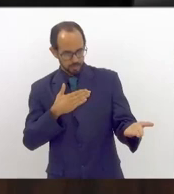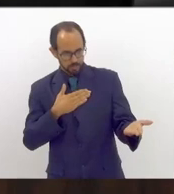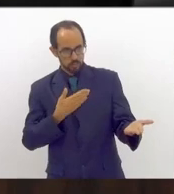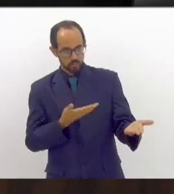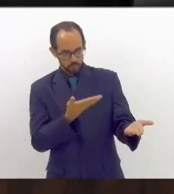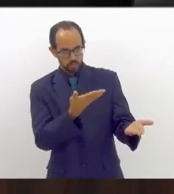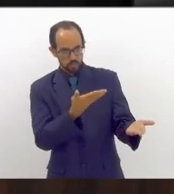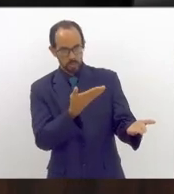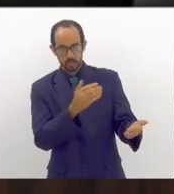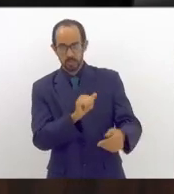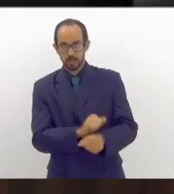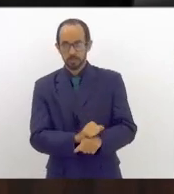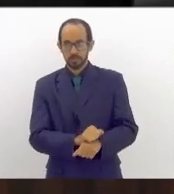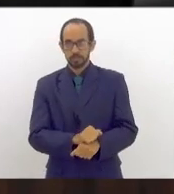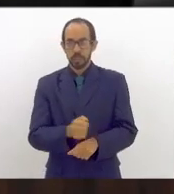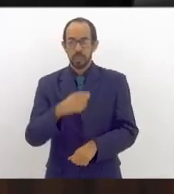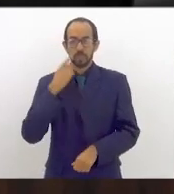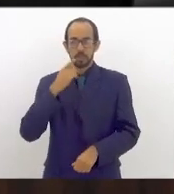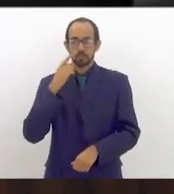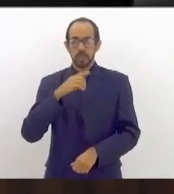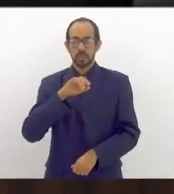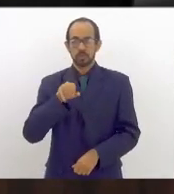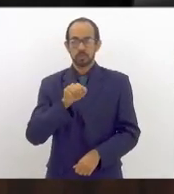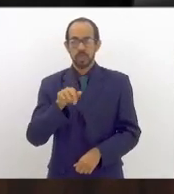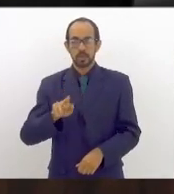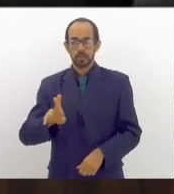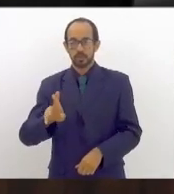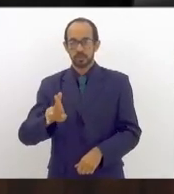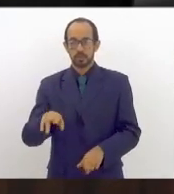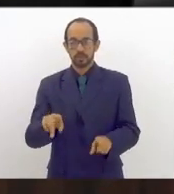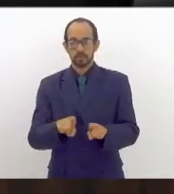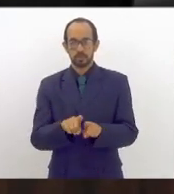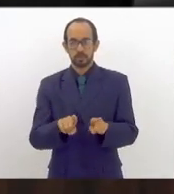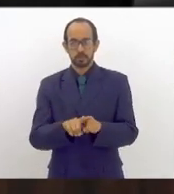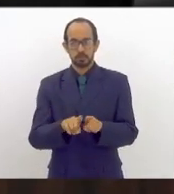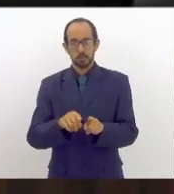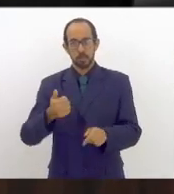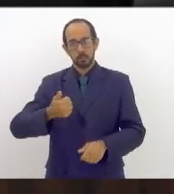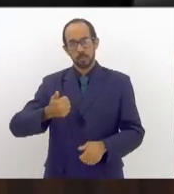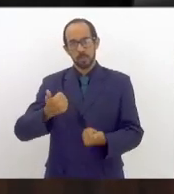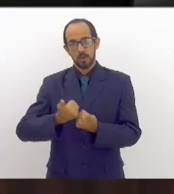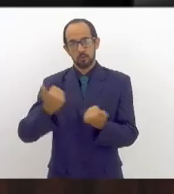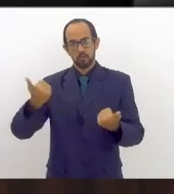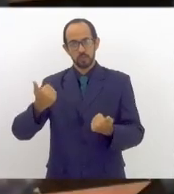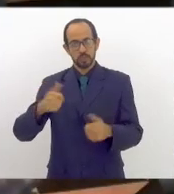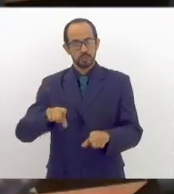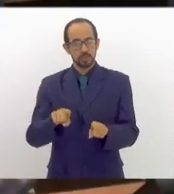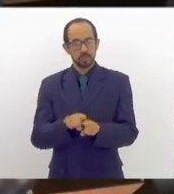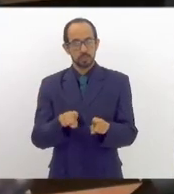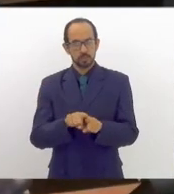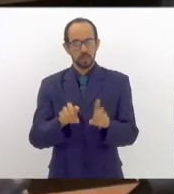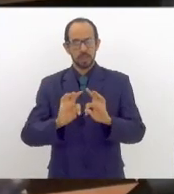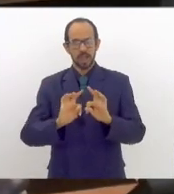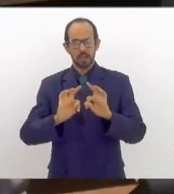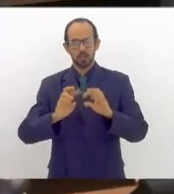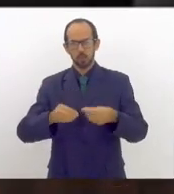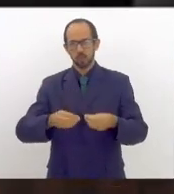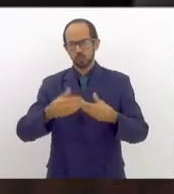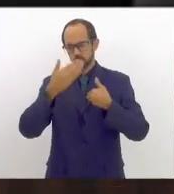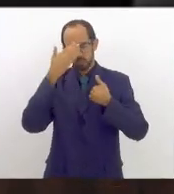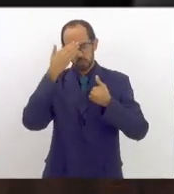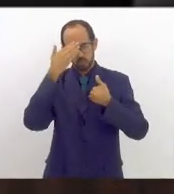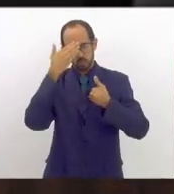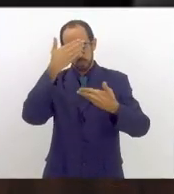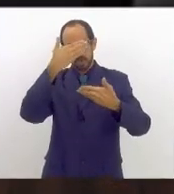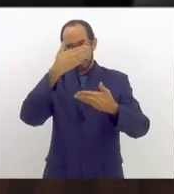Jair meu primeiro vice sempre deputada graça Matos também Deputado Zaqueu todas e todos mais uma vez muito muito obrigado